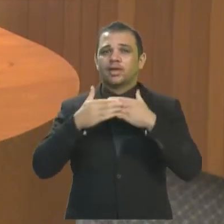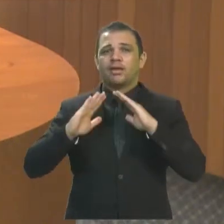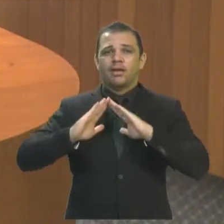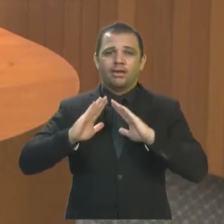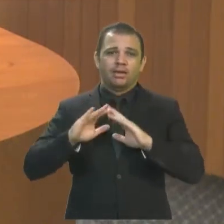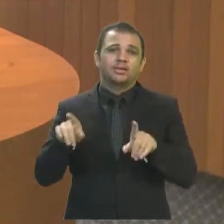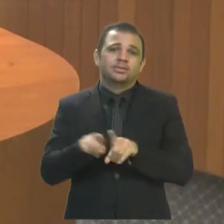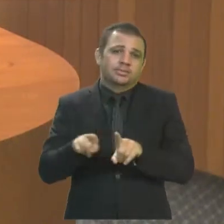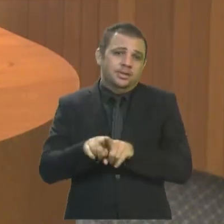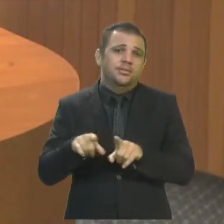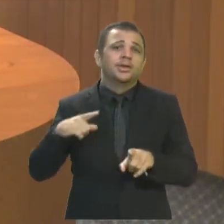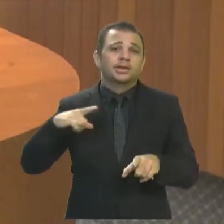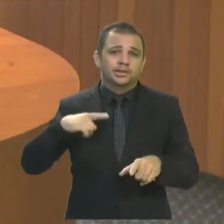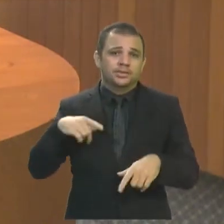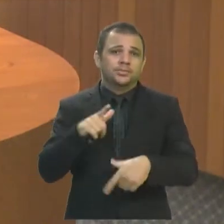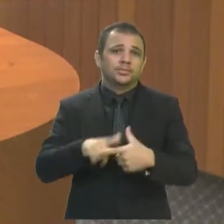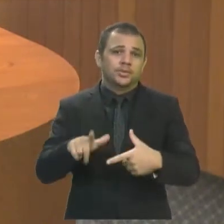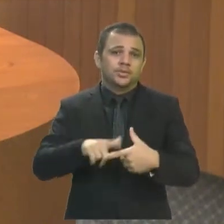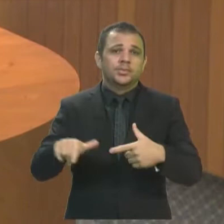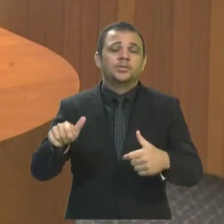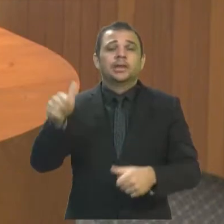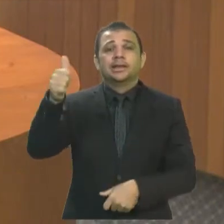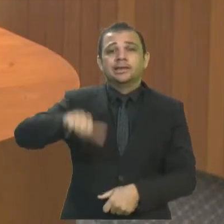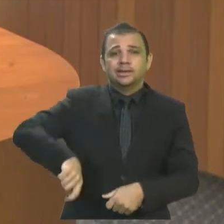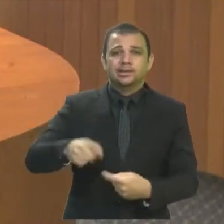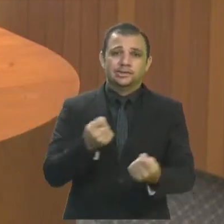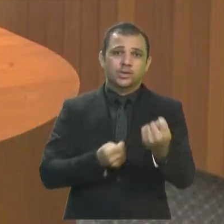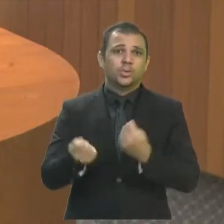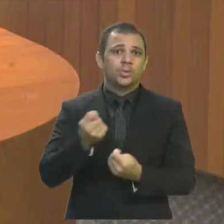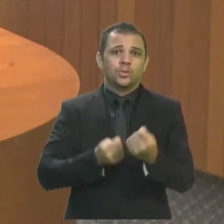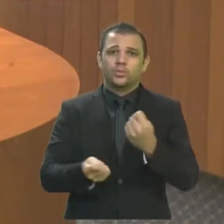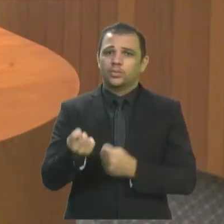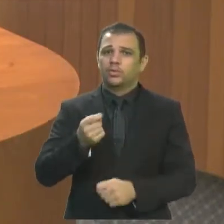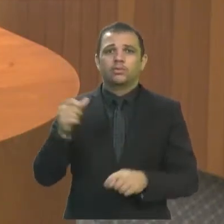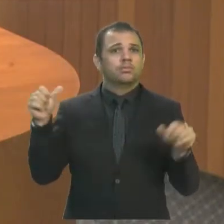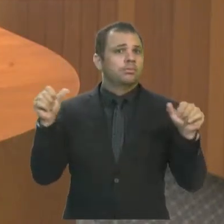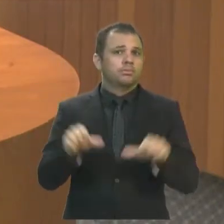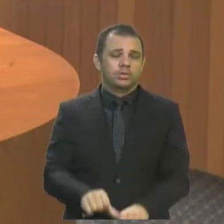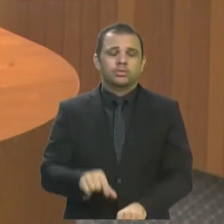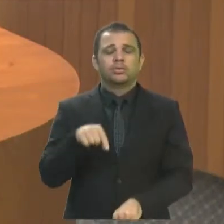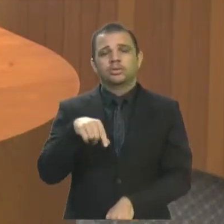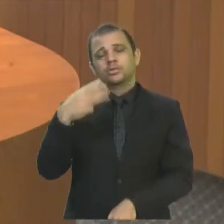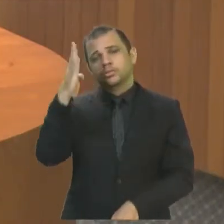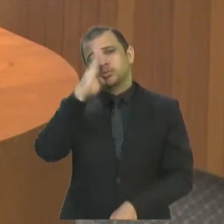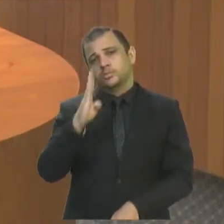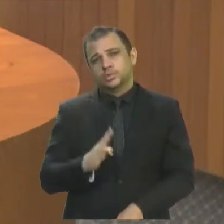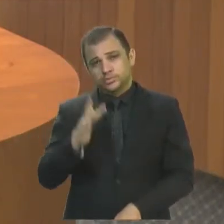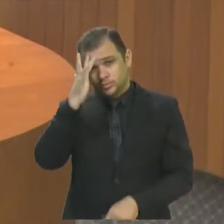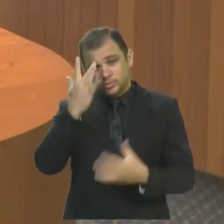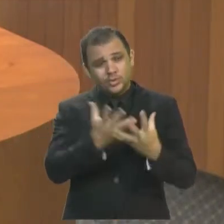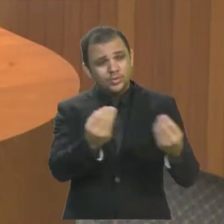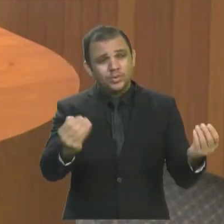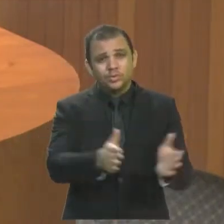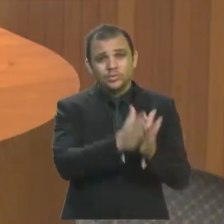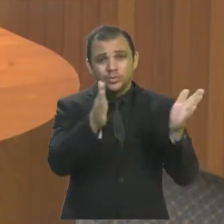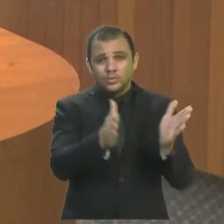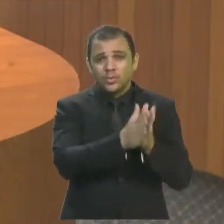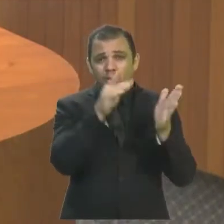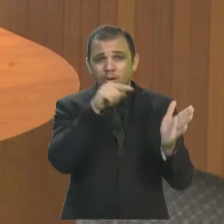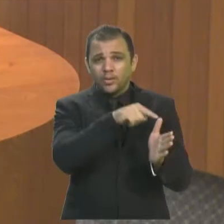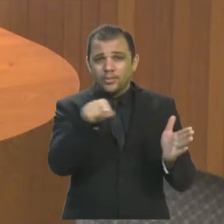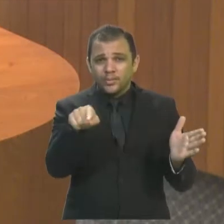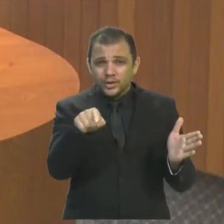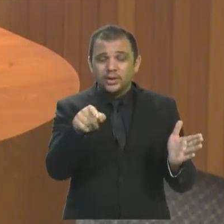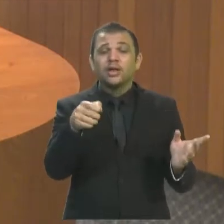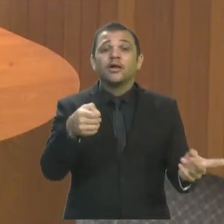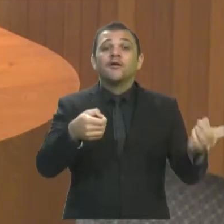crise econômica sem precedentes aqui no Brasil. As pessoas que são pobres, elas vão demorar quase 10 anos para recuperar o